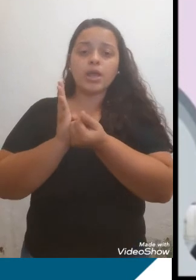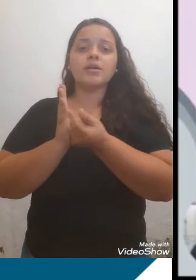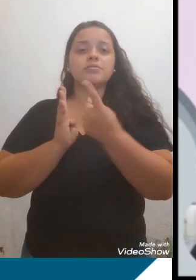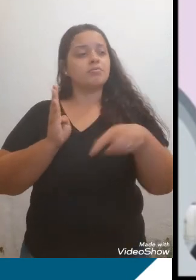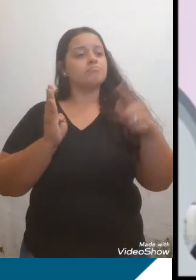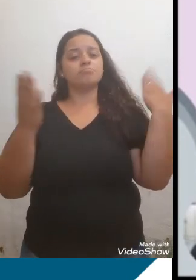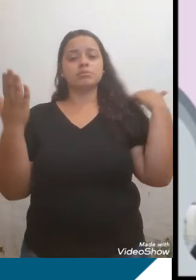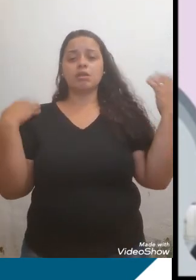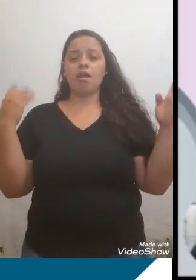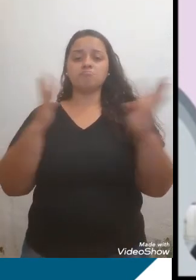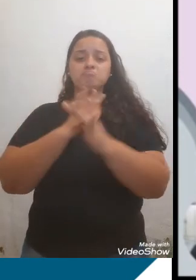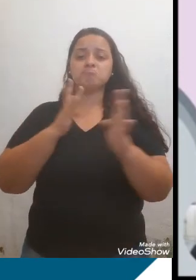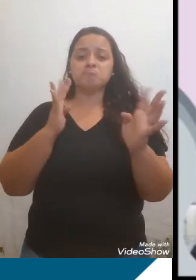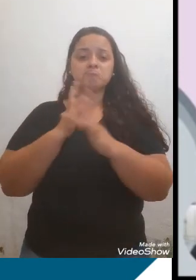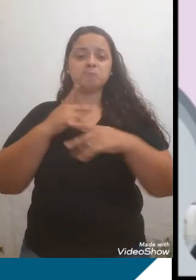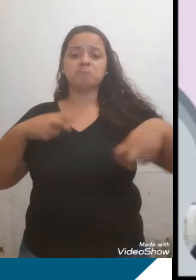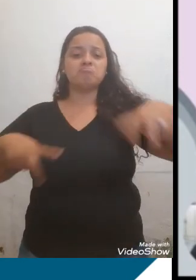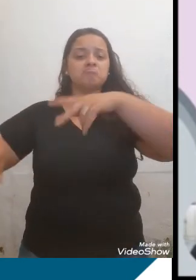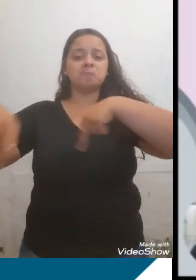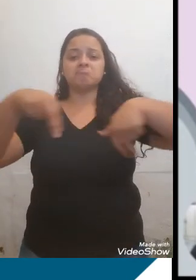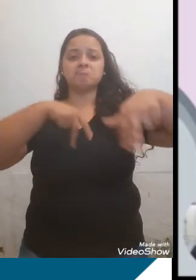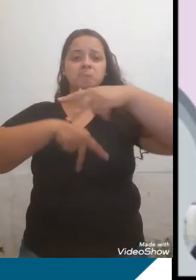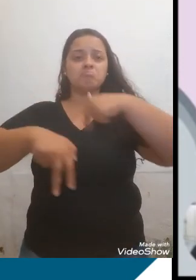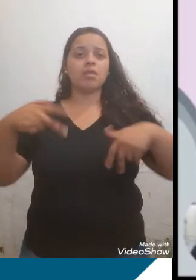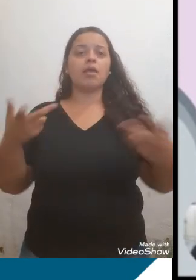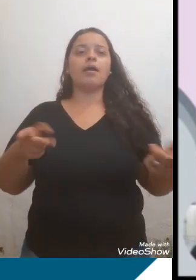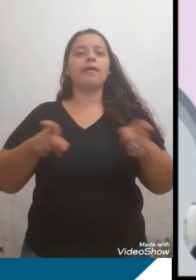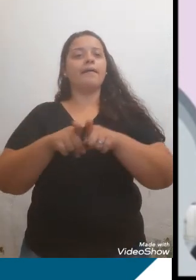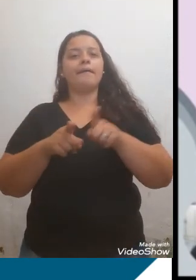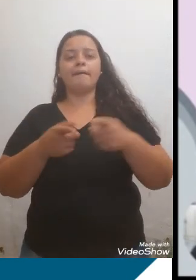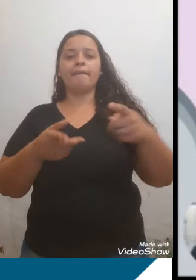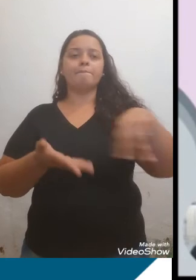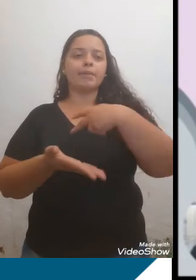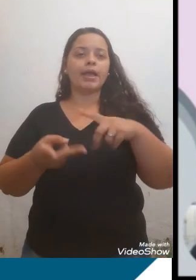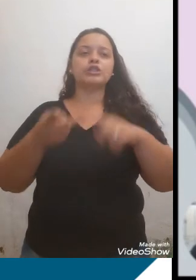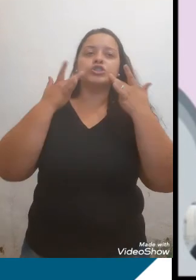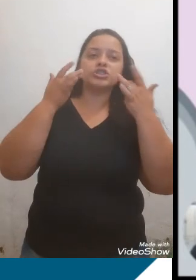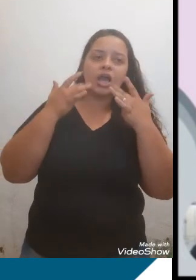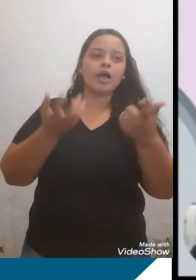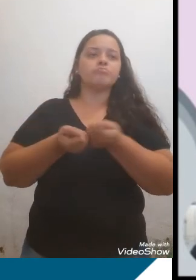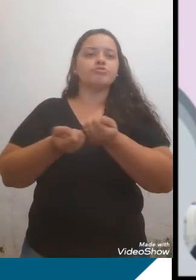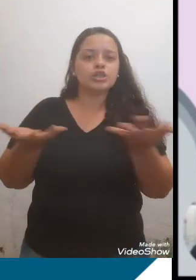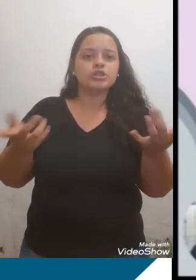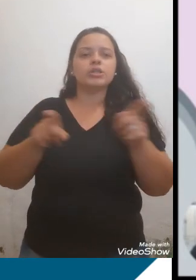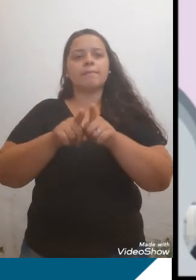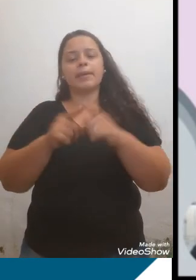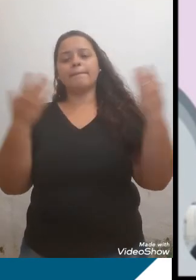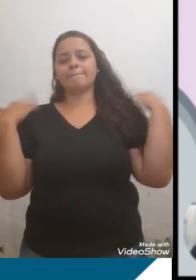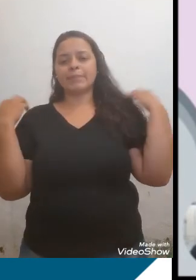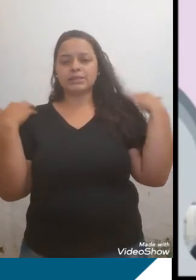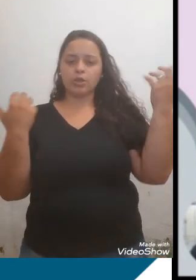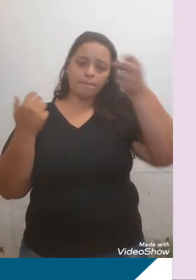e circularão entre a grande elite da sociedade, tal como bailes, teatros, jardins e passeios públicos foram